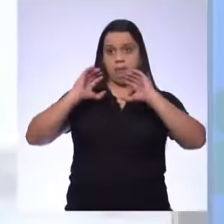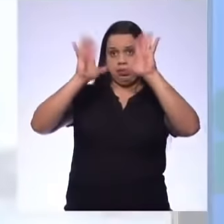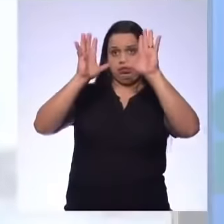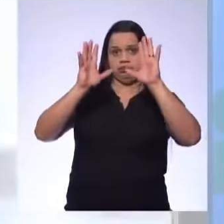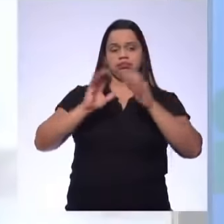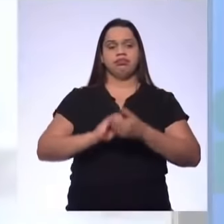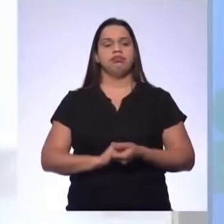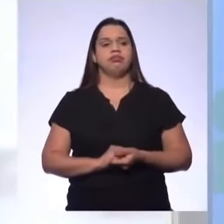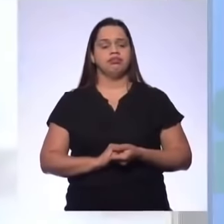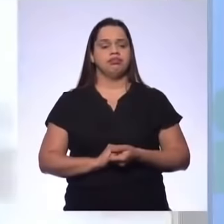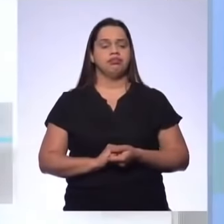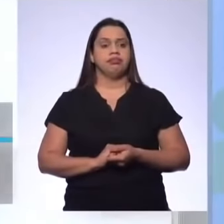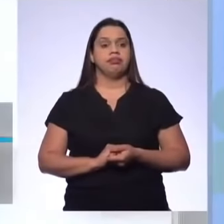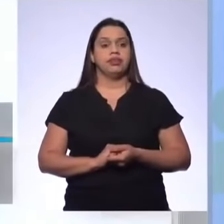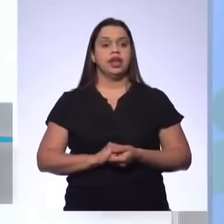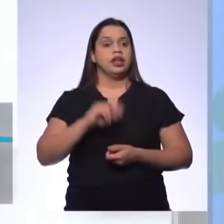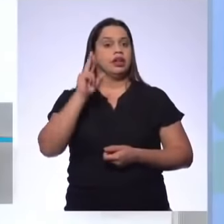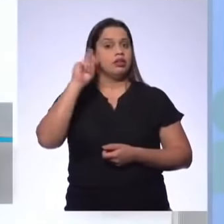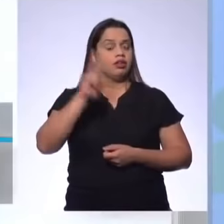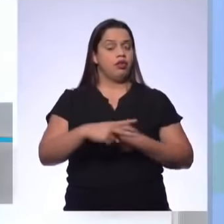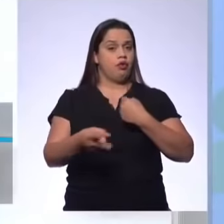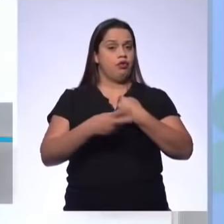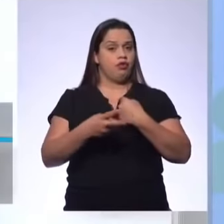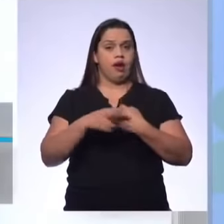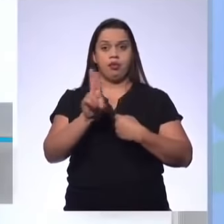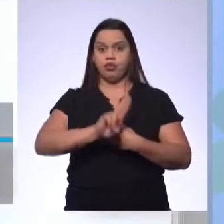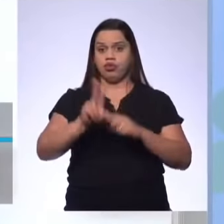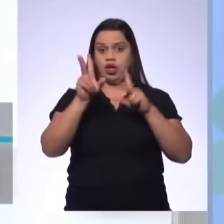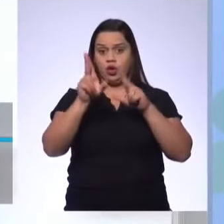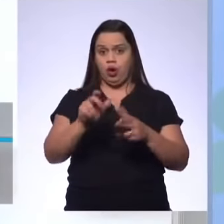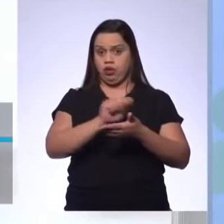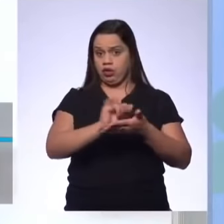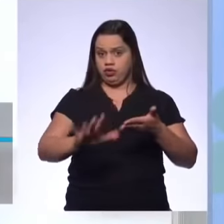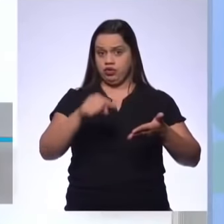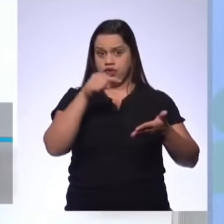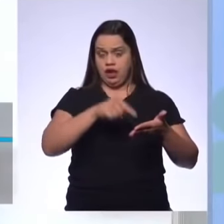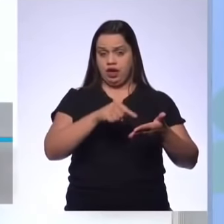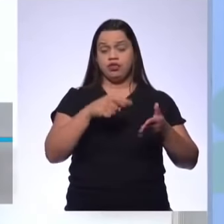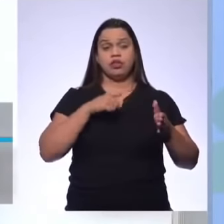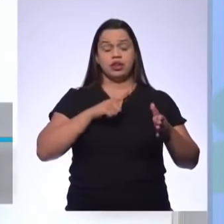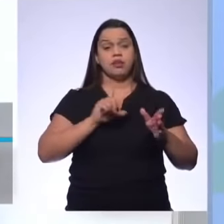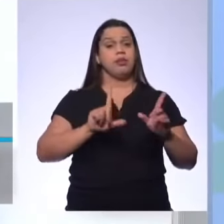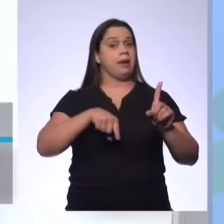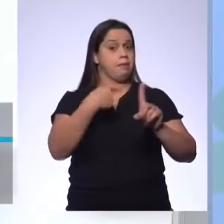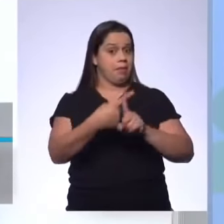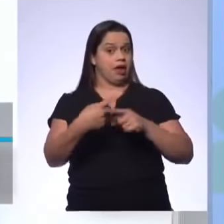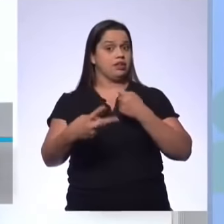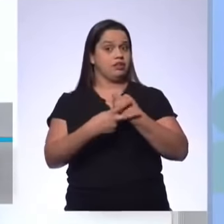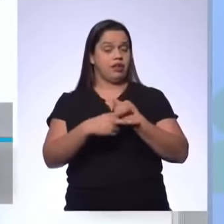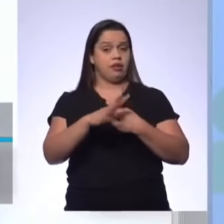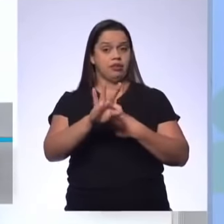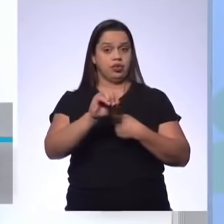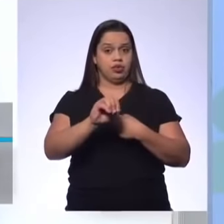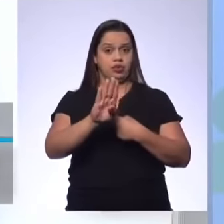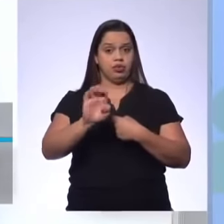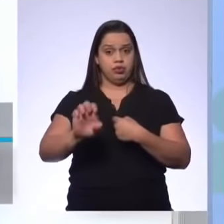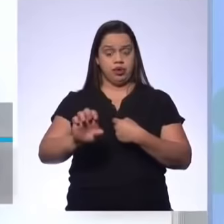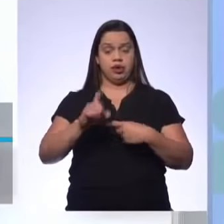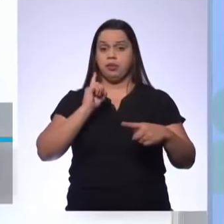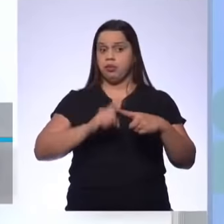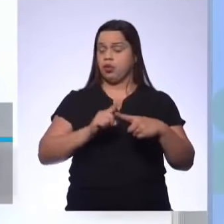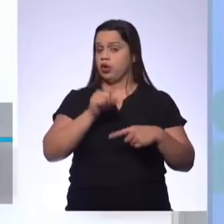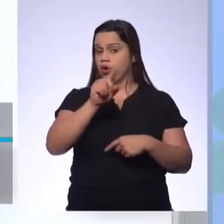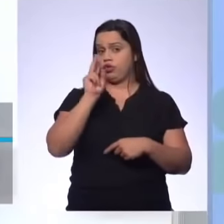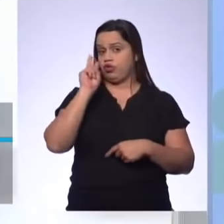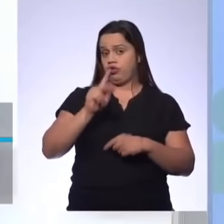eu usei os mesmos verbos que estão no exercício e eu usei outros verbos to be né ali o que a gente tinha era